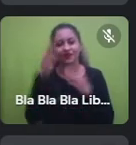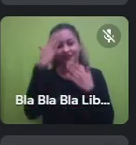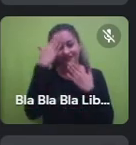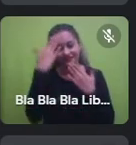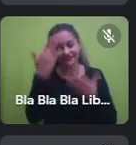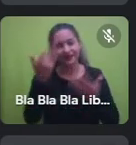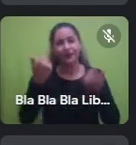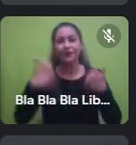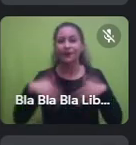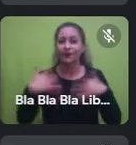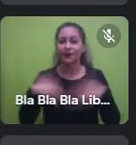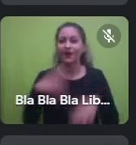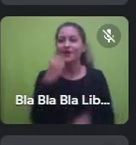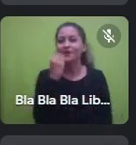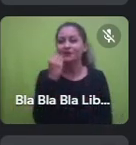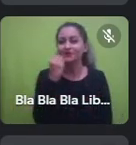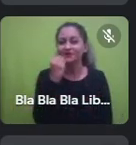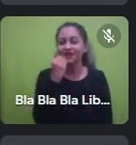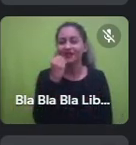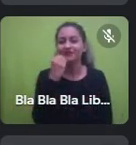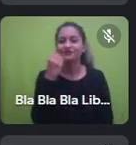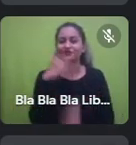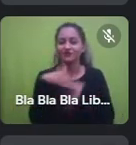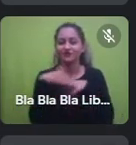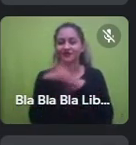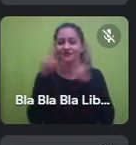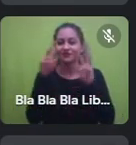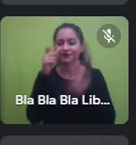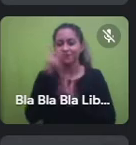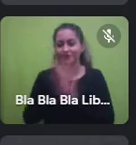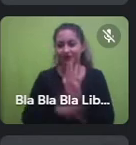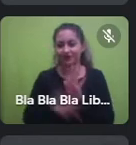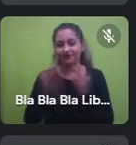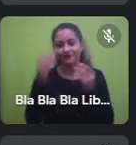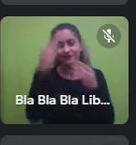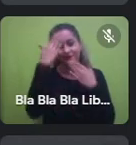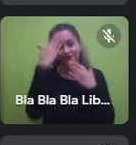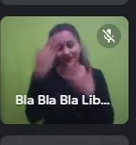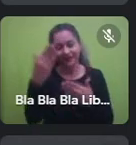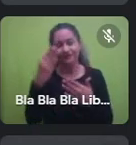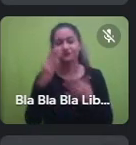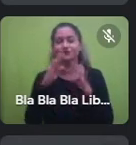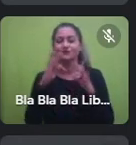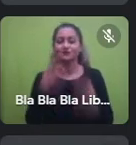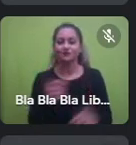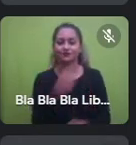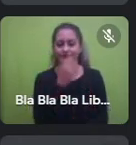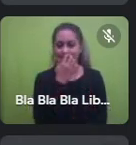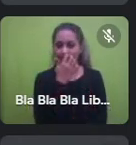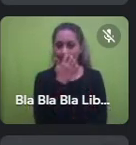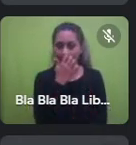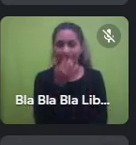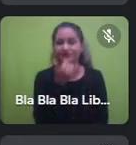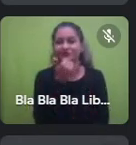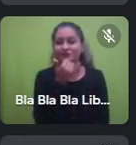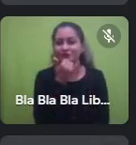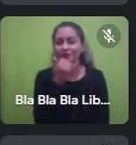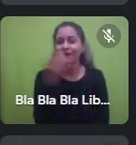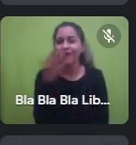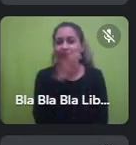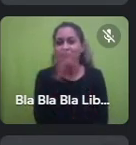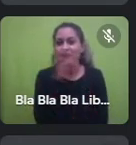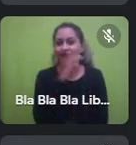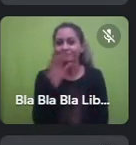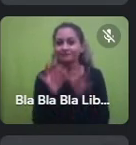demais essa oportunidade de falar do nosso projeto, viu, Tati? Bianca, agradecer a todo mundo que está aqui. Desculpem a correria, mas